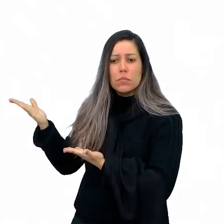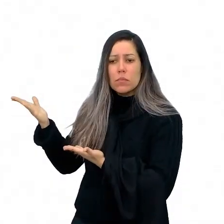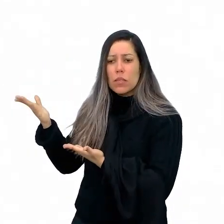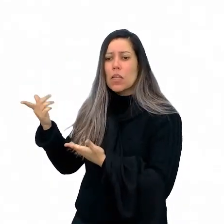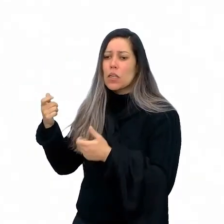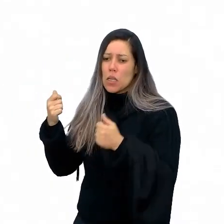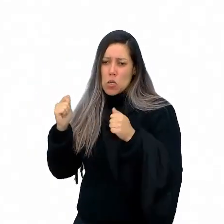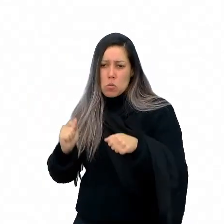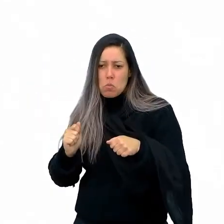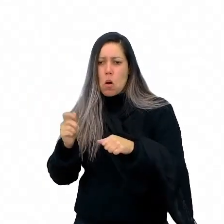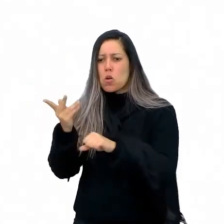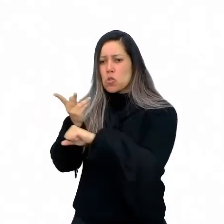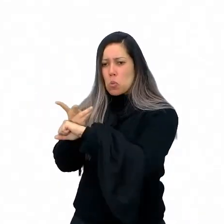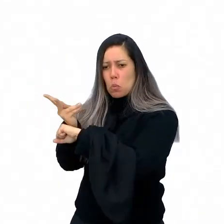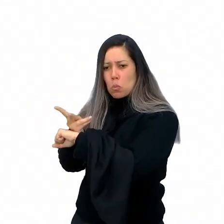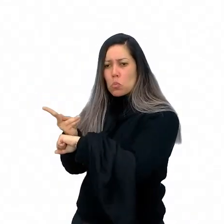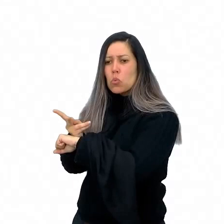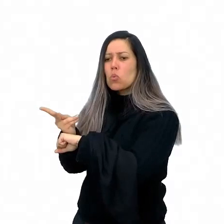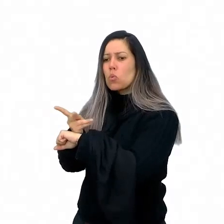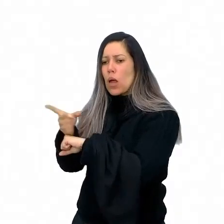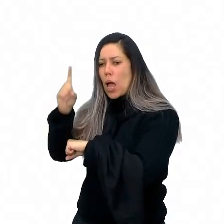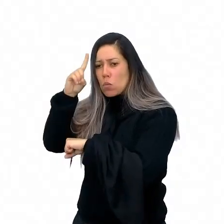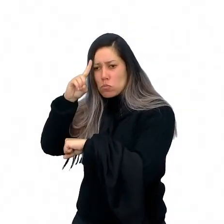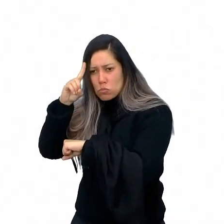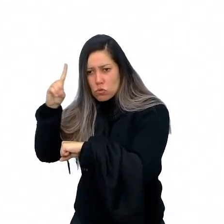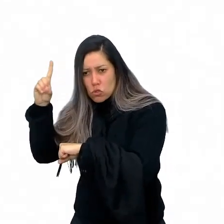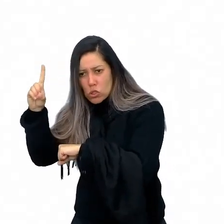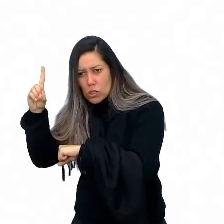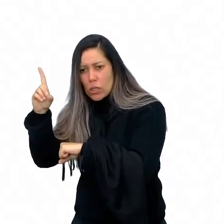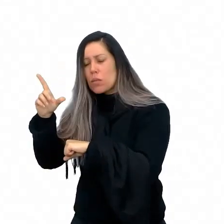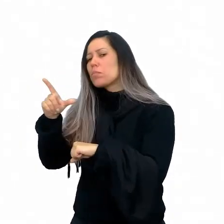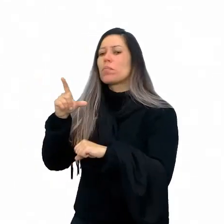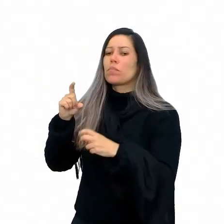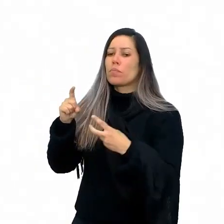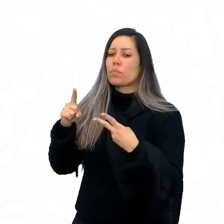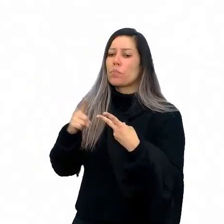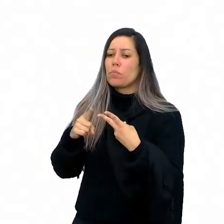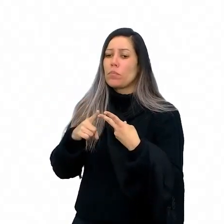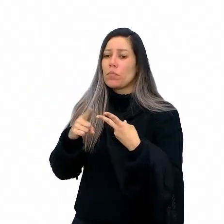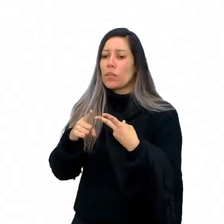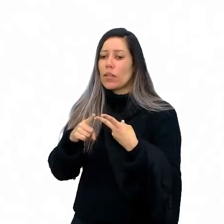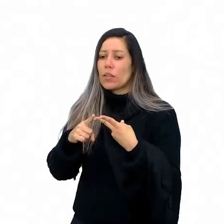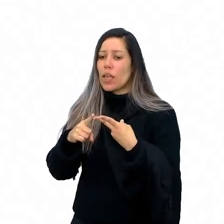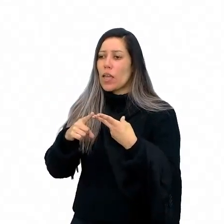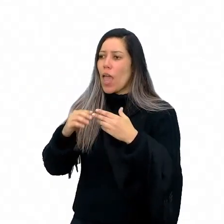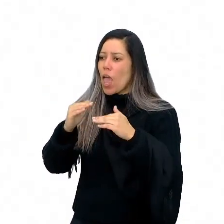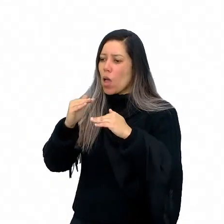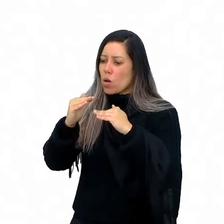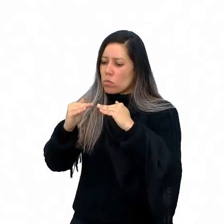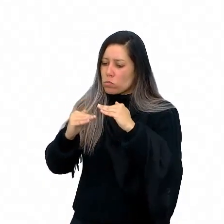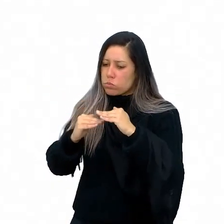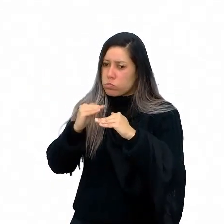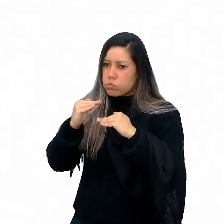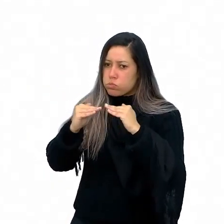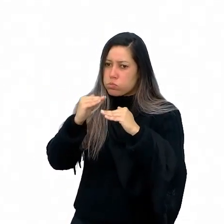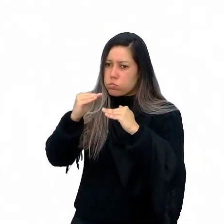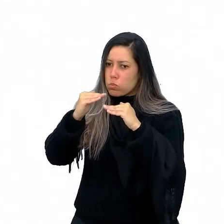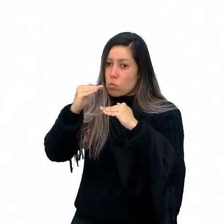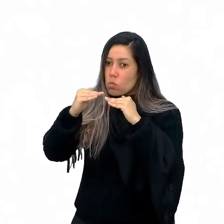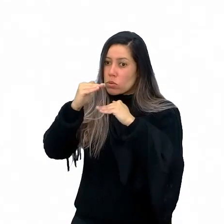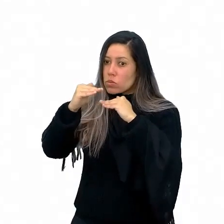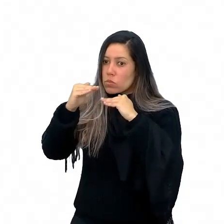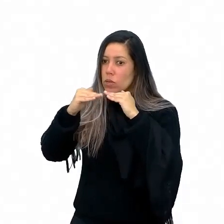lá no repositório. Você tem a sequência de atividades foi